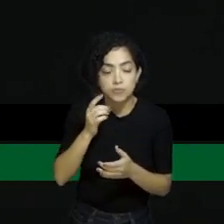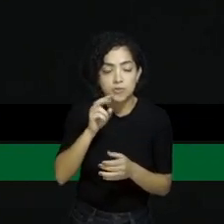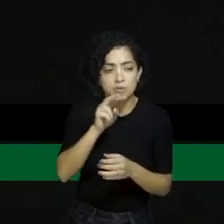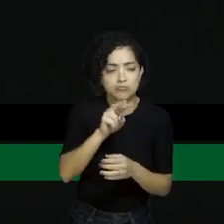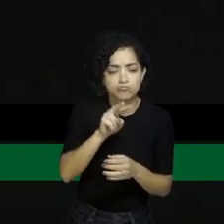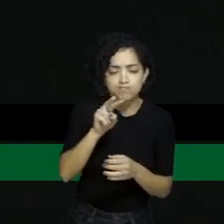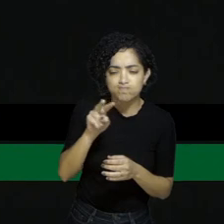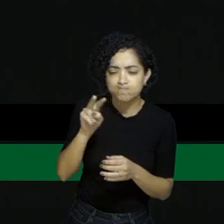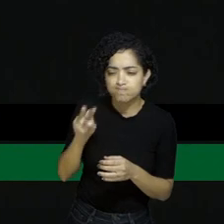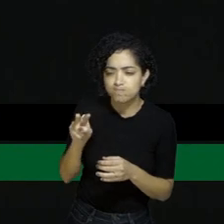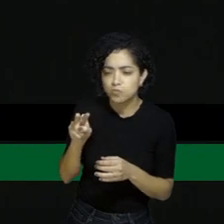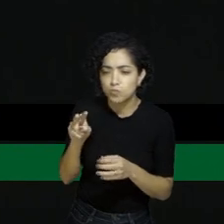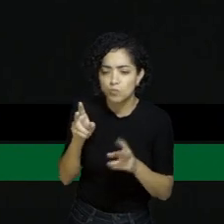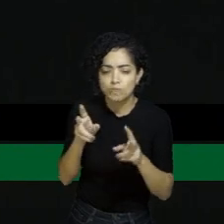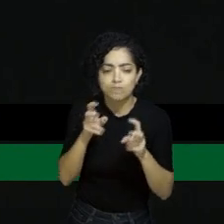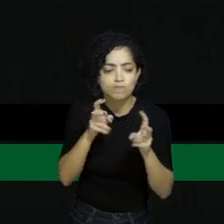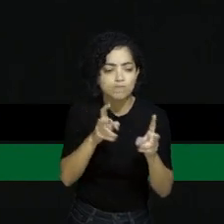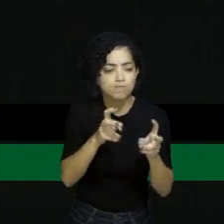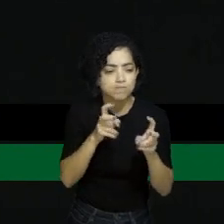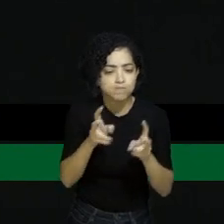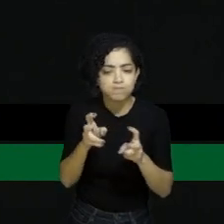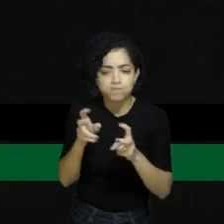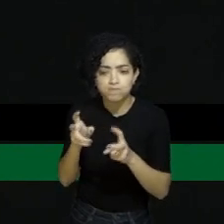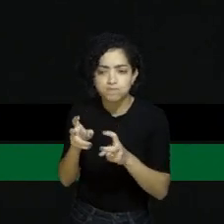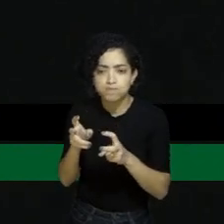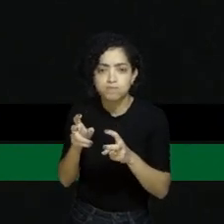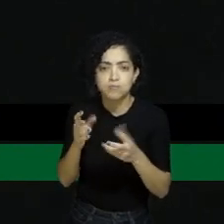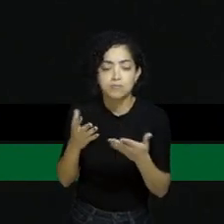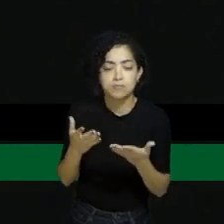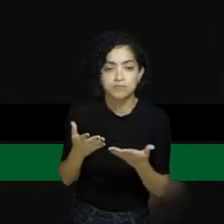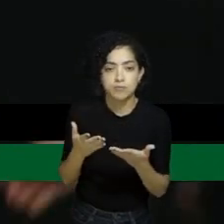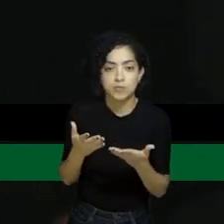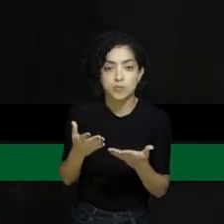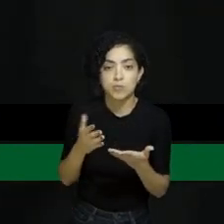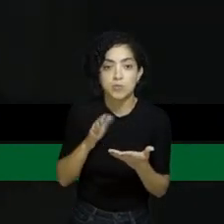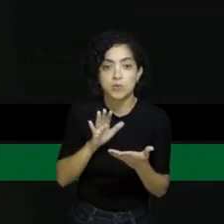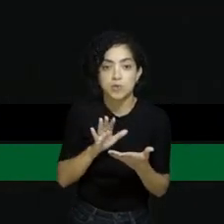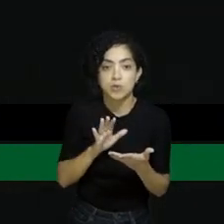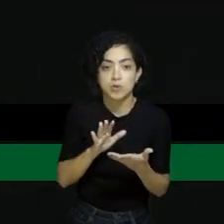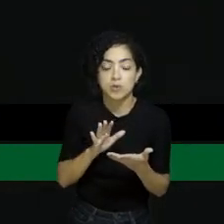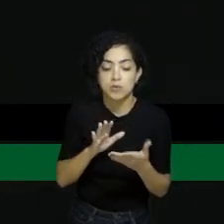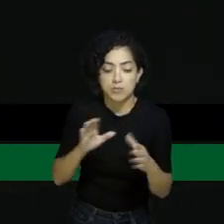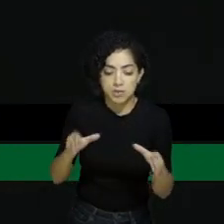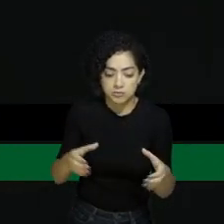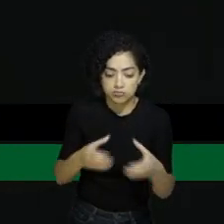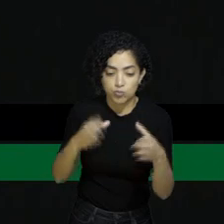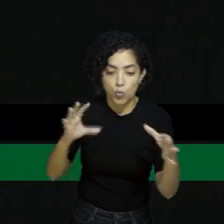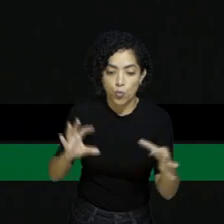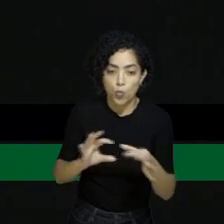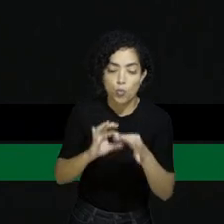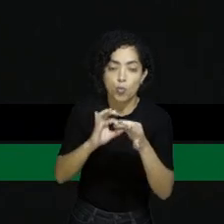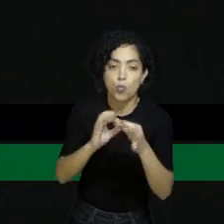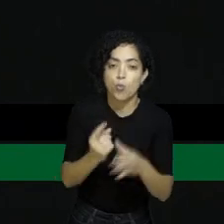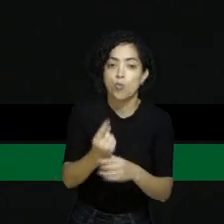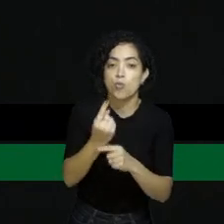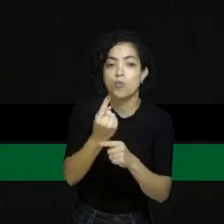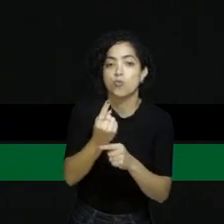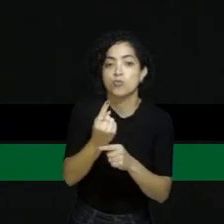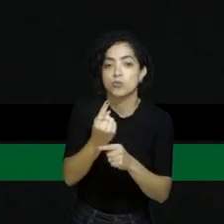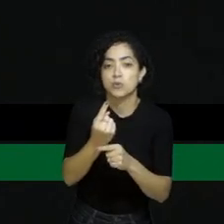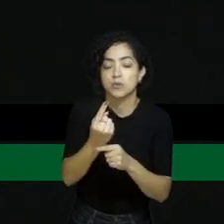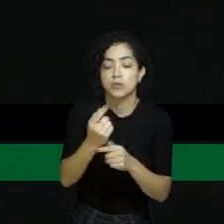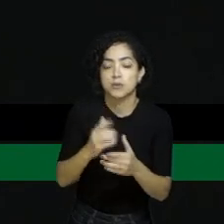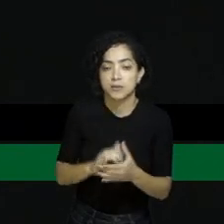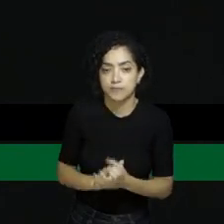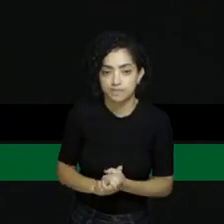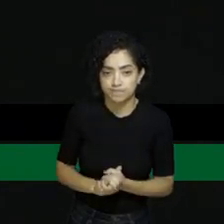Catarina como uma enorme colcha de retalhos, mas como um torrão único, como uma massa única,